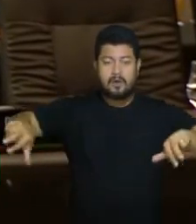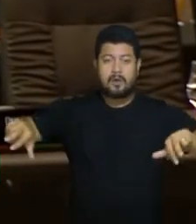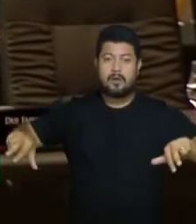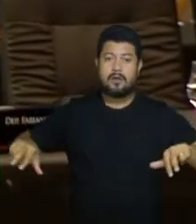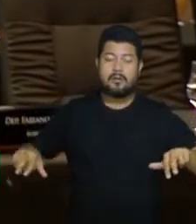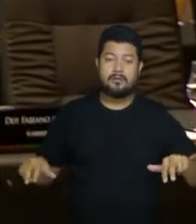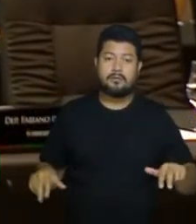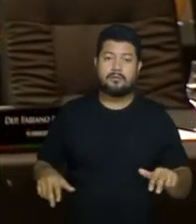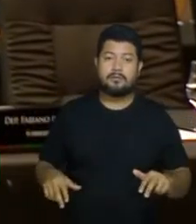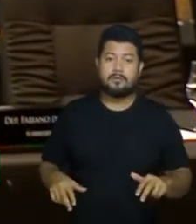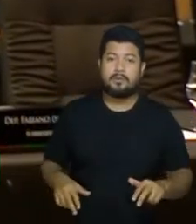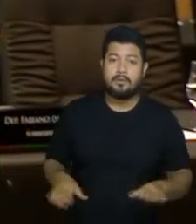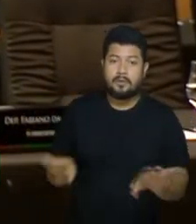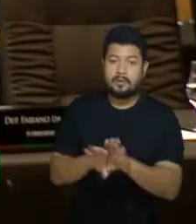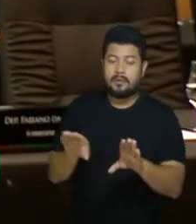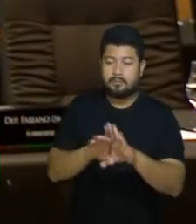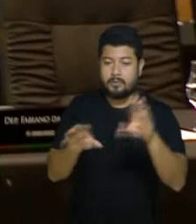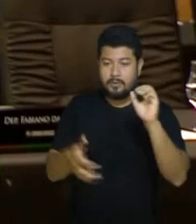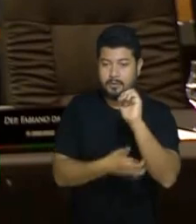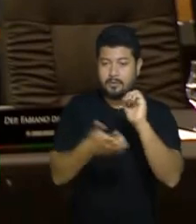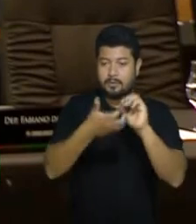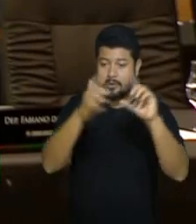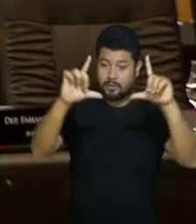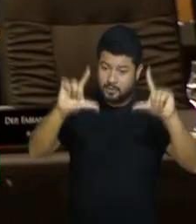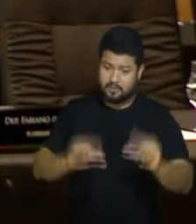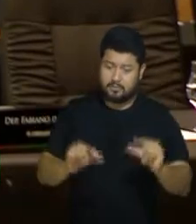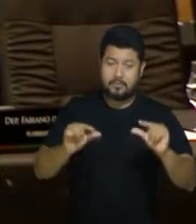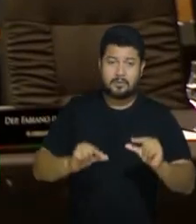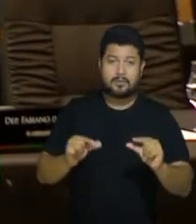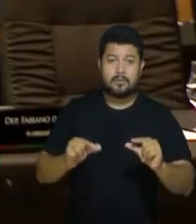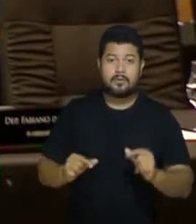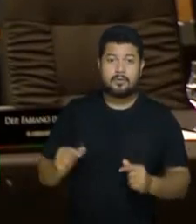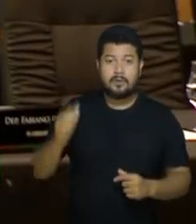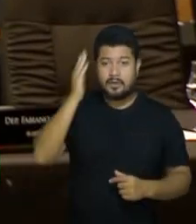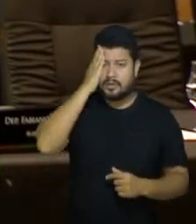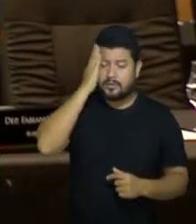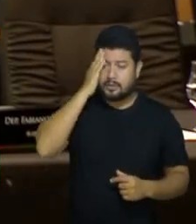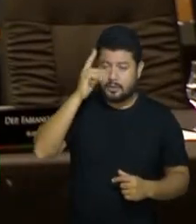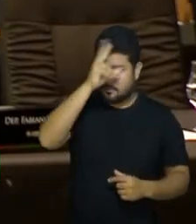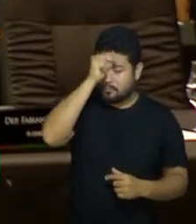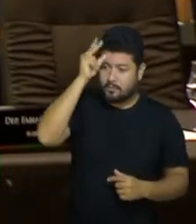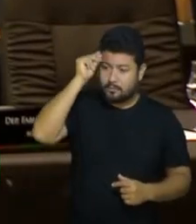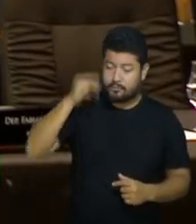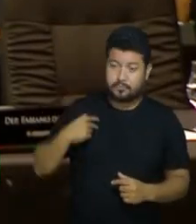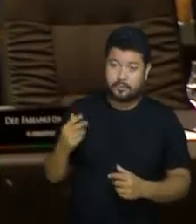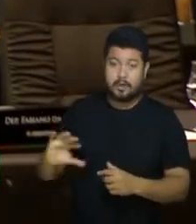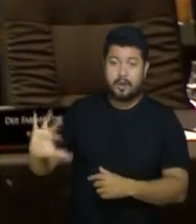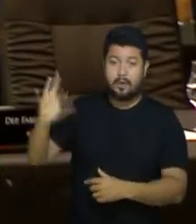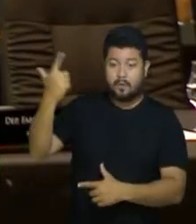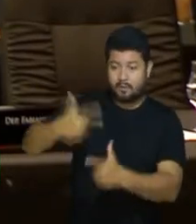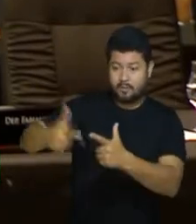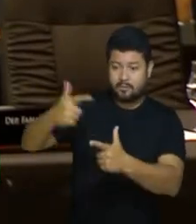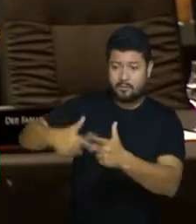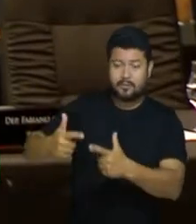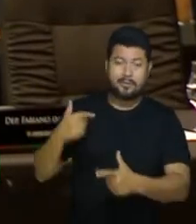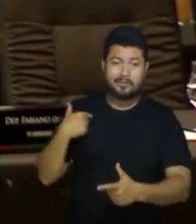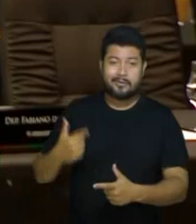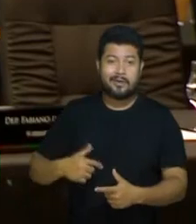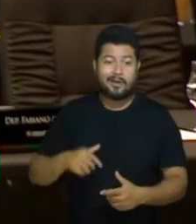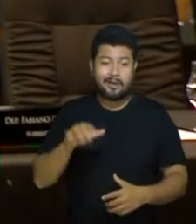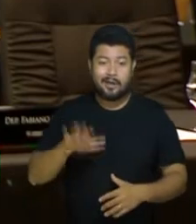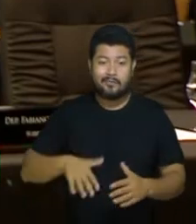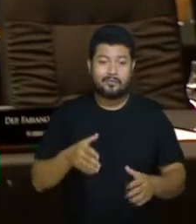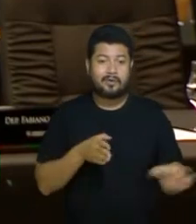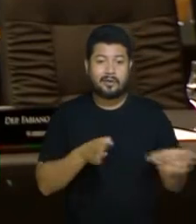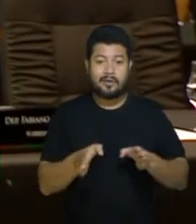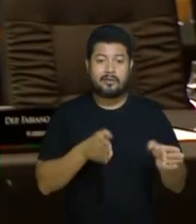possa desburocratizar a máquina pública. A gente sabe da agonia dos prefeitos quando acontece uma questão dessa e não consegue receber o dinheiro. Às